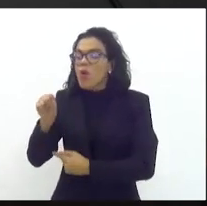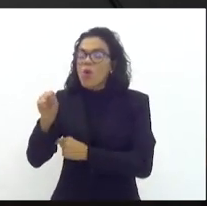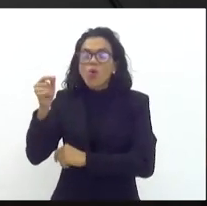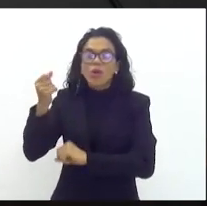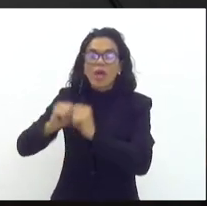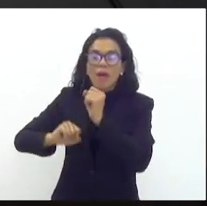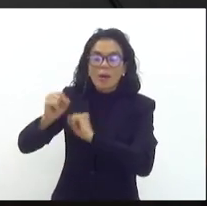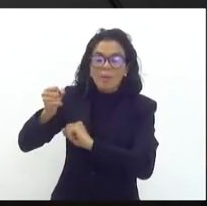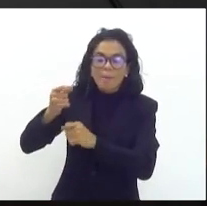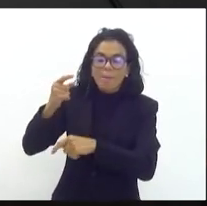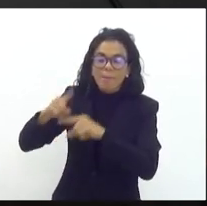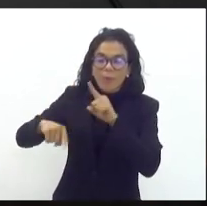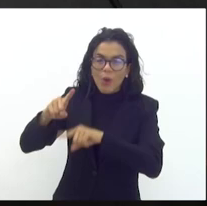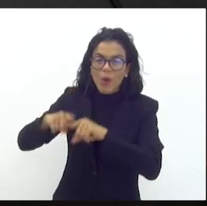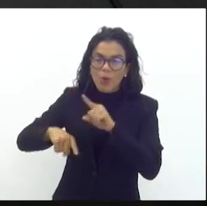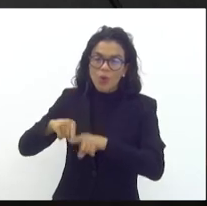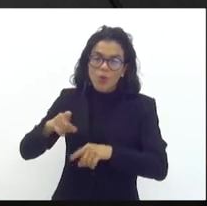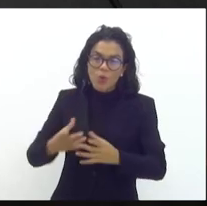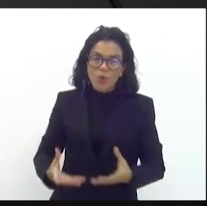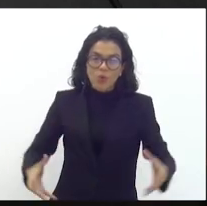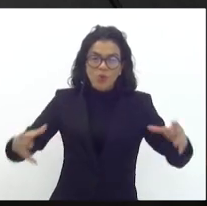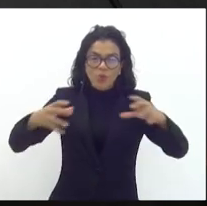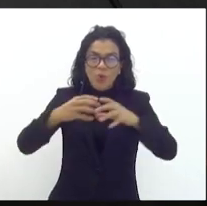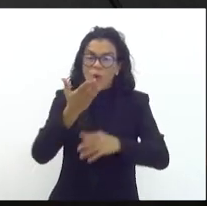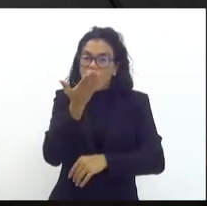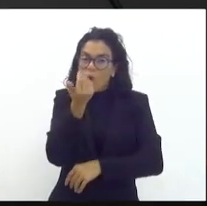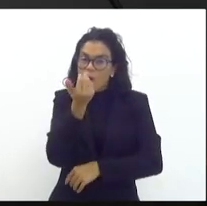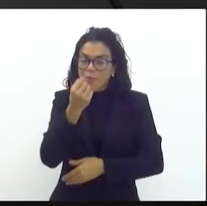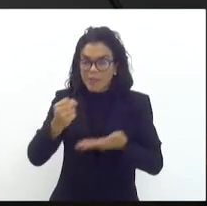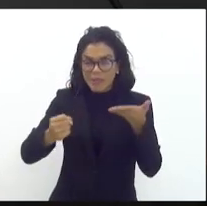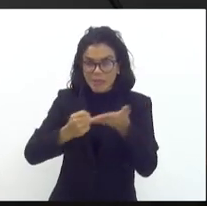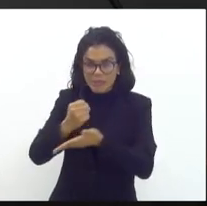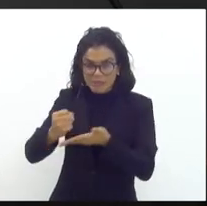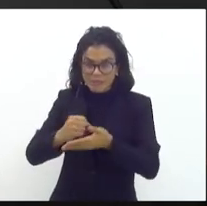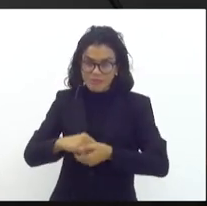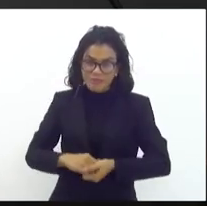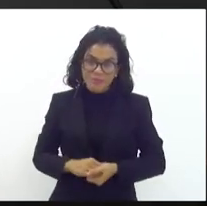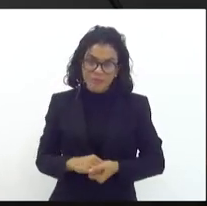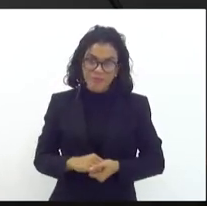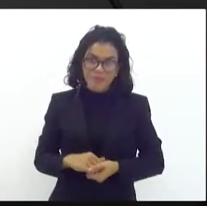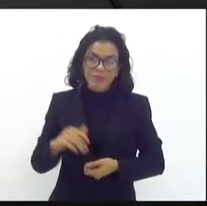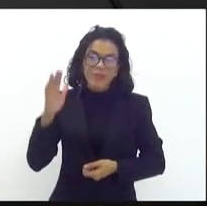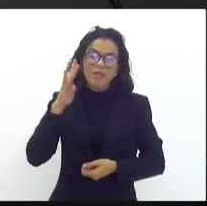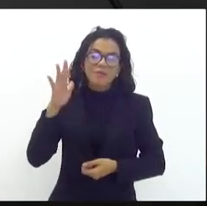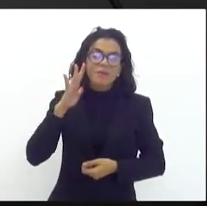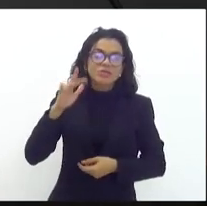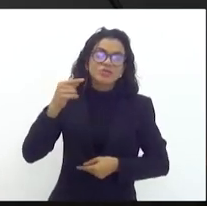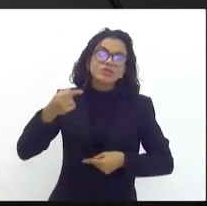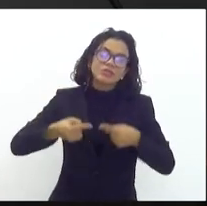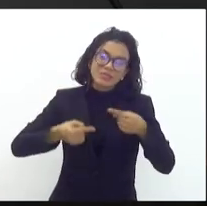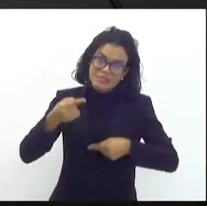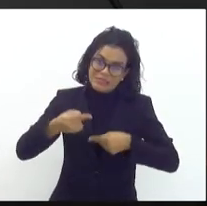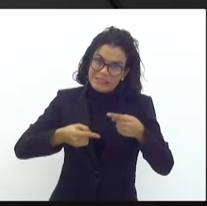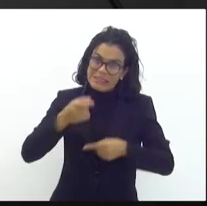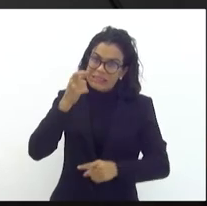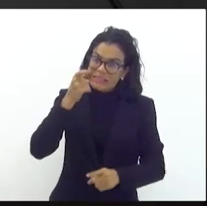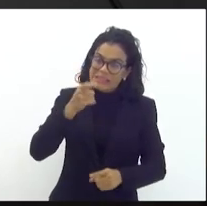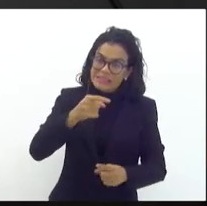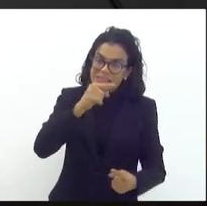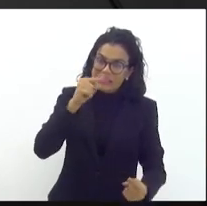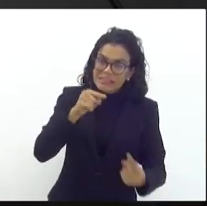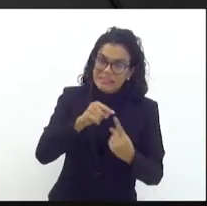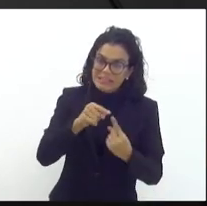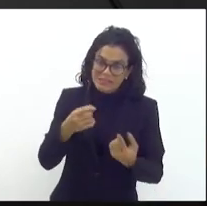de cesta básica que não é enfim imagina a quantidade de discussão e de interesse então não tinha